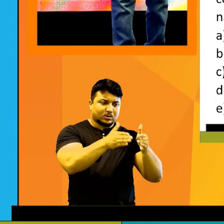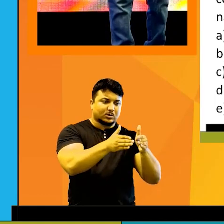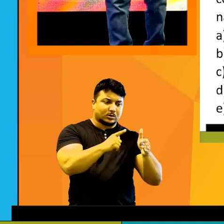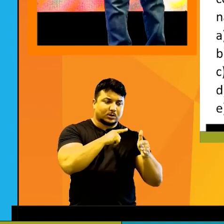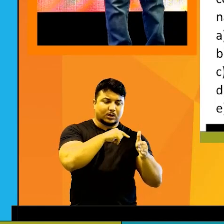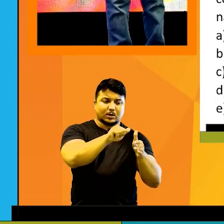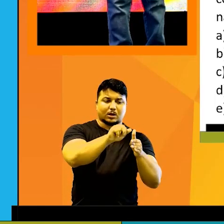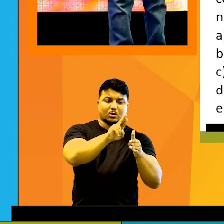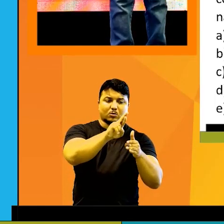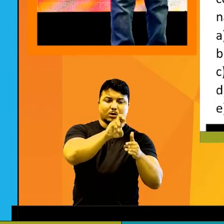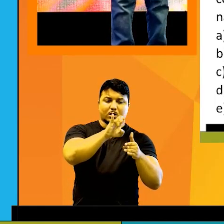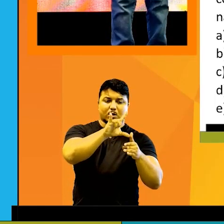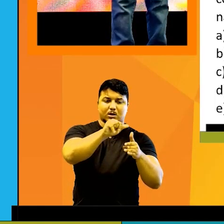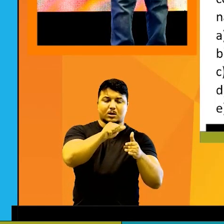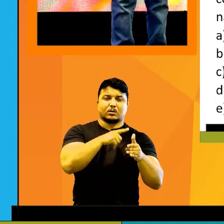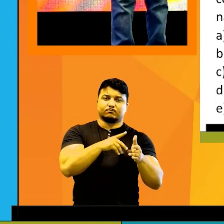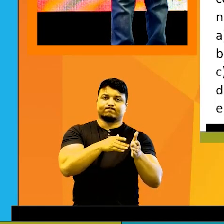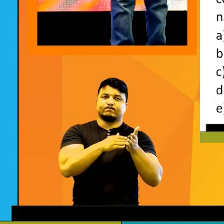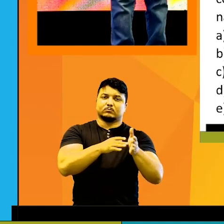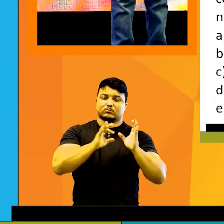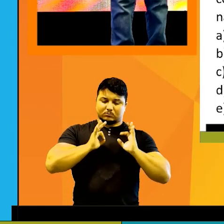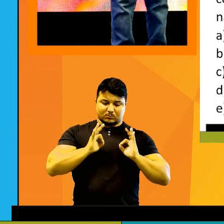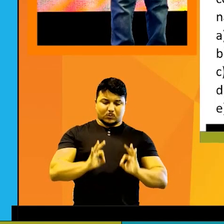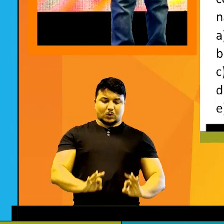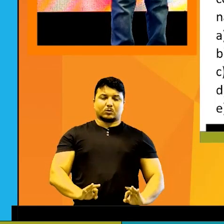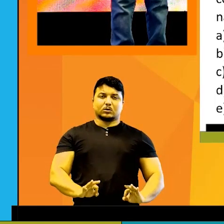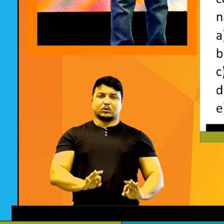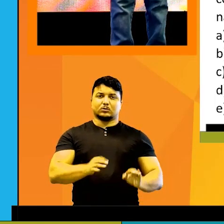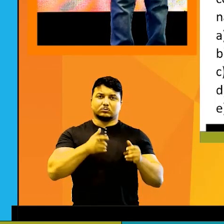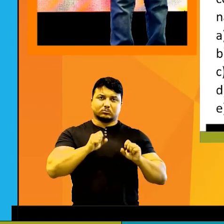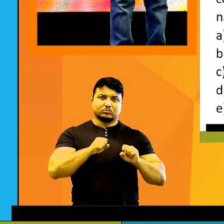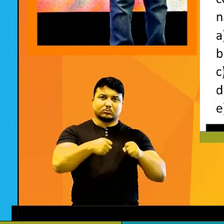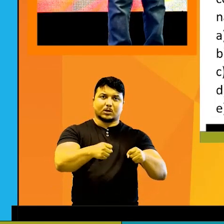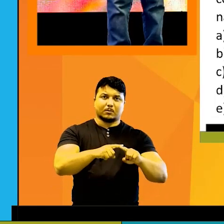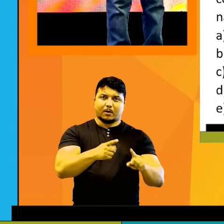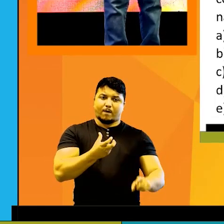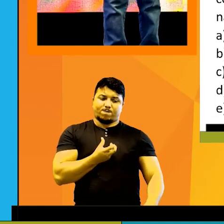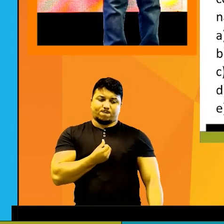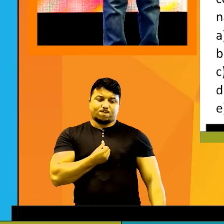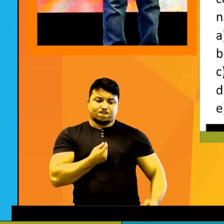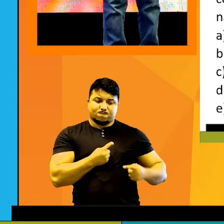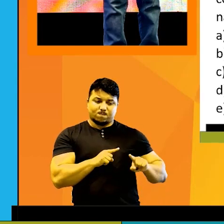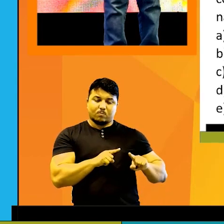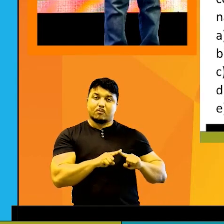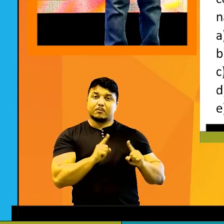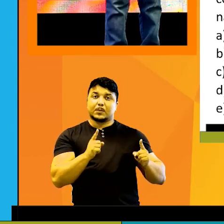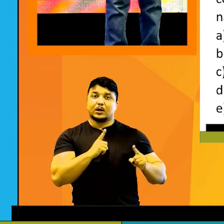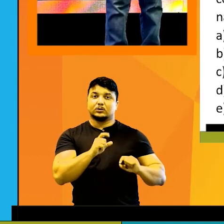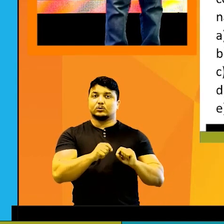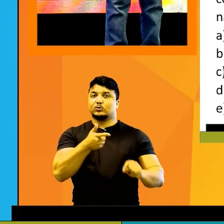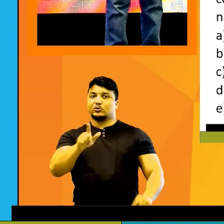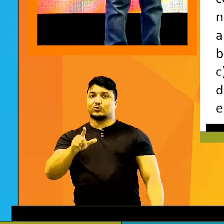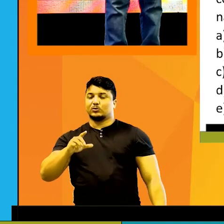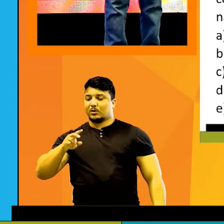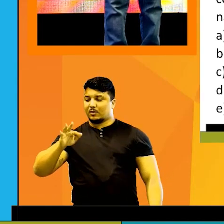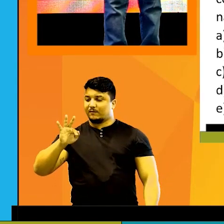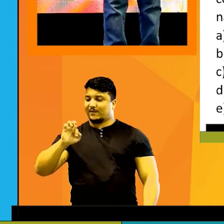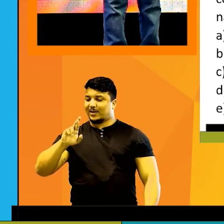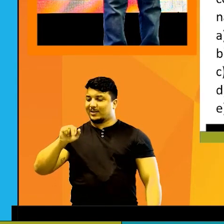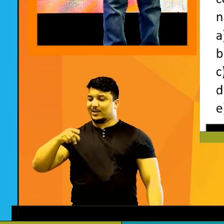Aurélia honesta, né, dedicada, embora vingativa, mas havia por outro lado o Fernando,